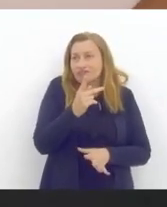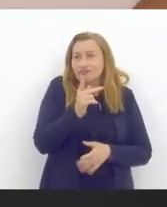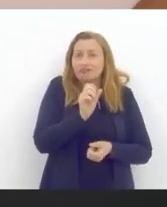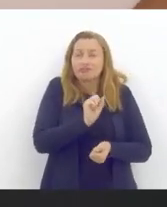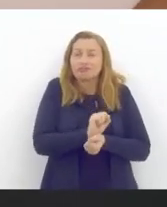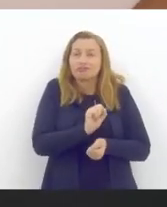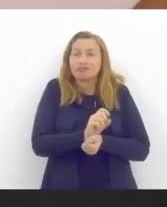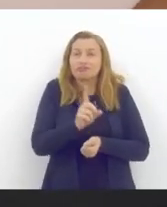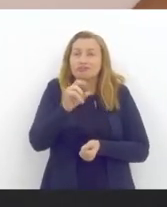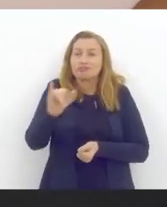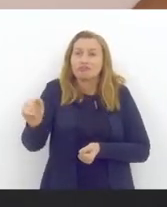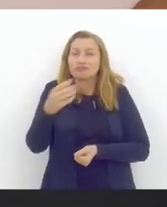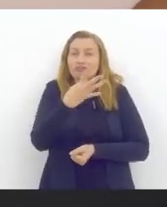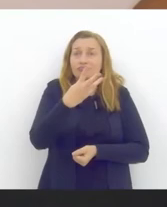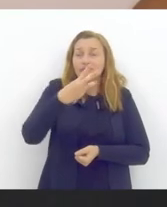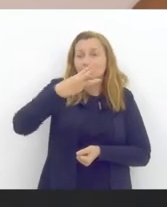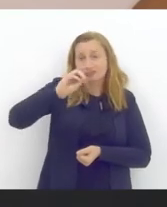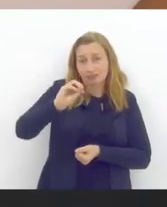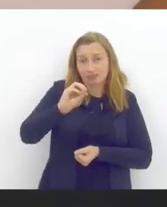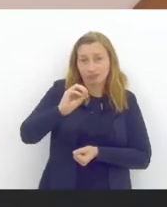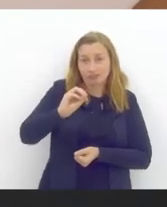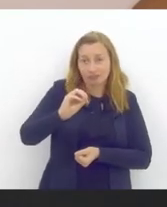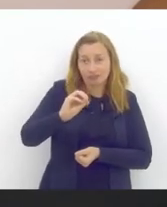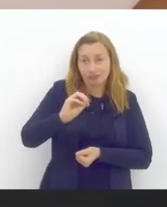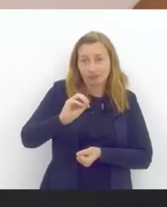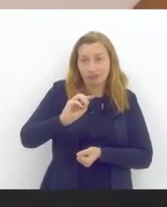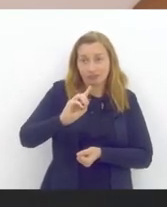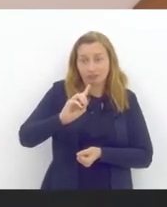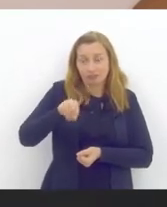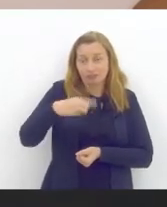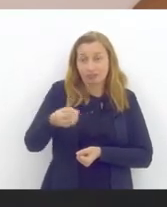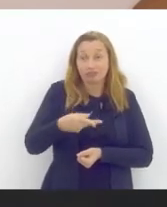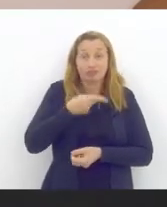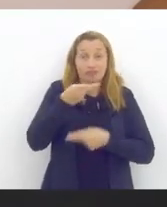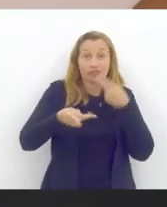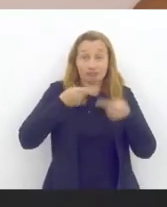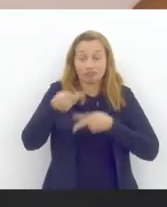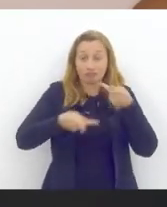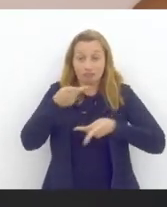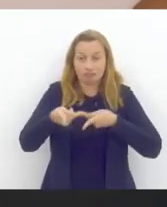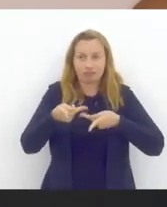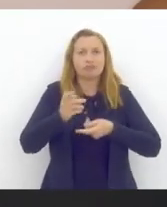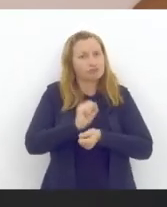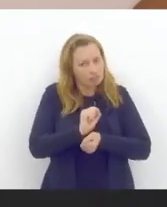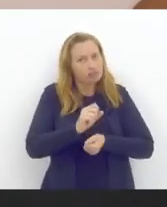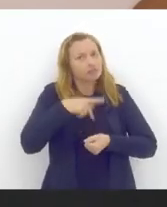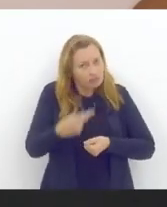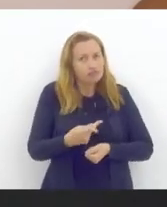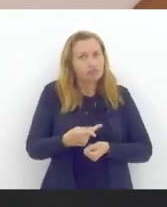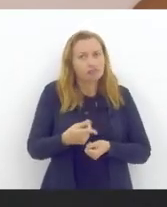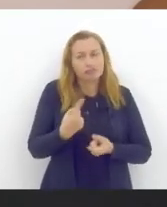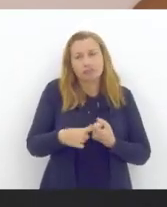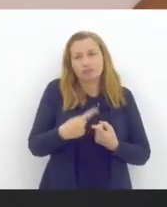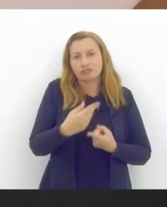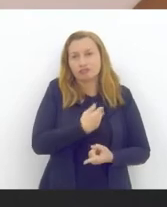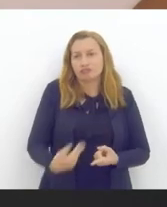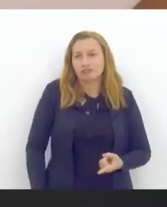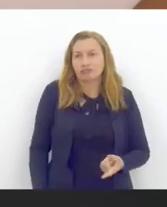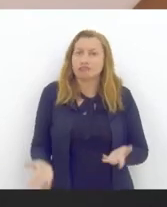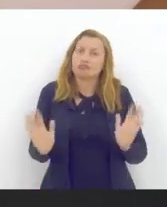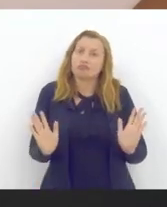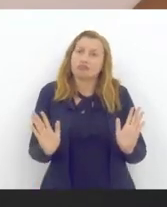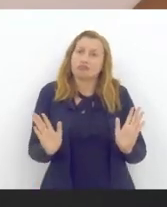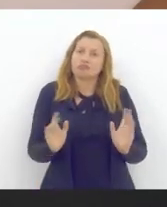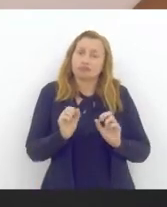aguardando o dia 30 para botar a boca no mundo. E eu espero que bote, porque o governador, pelo menos,